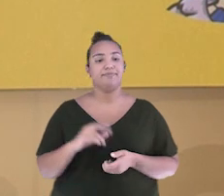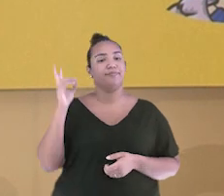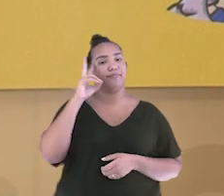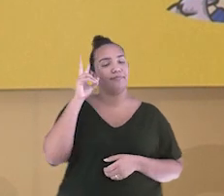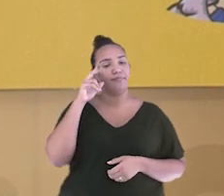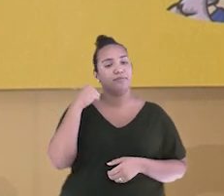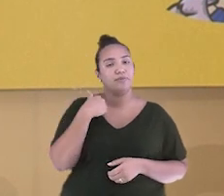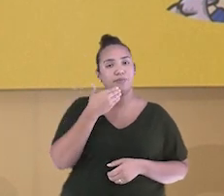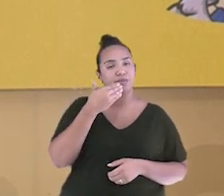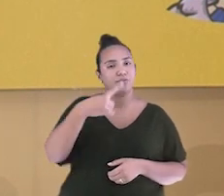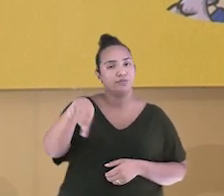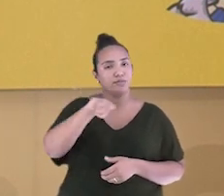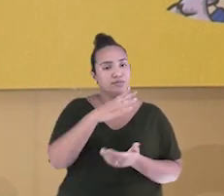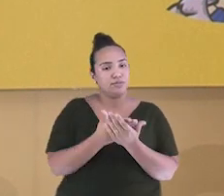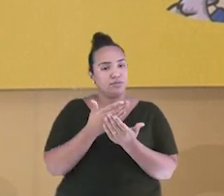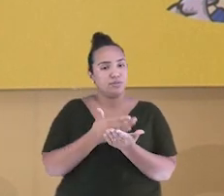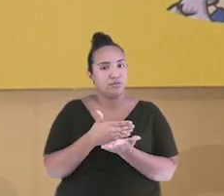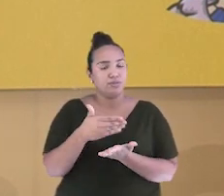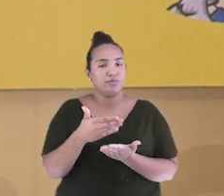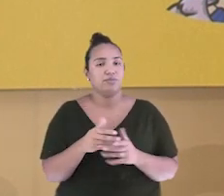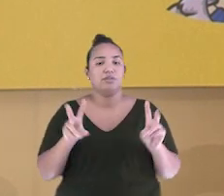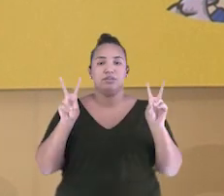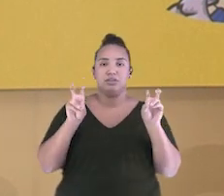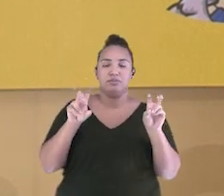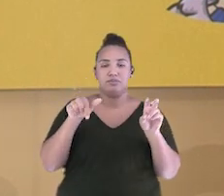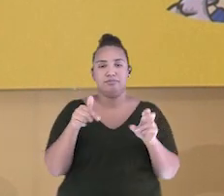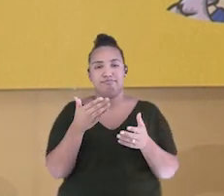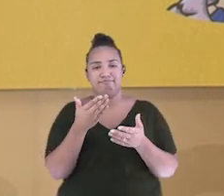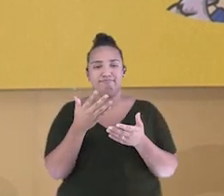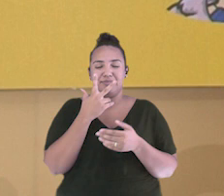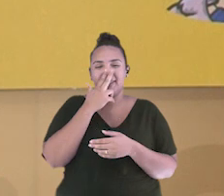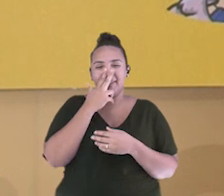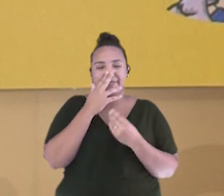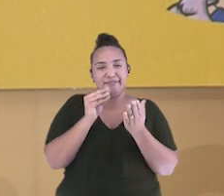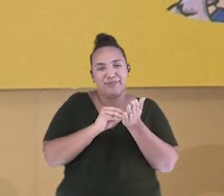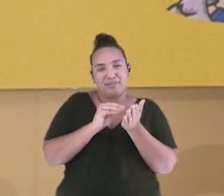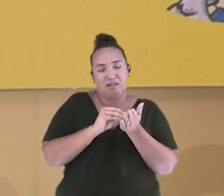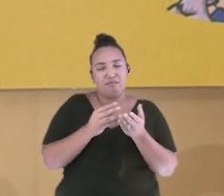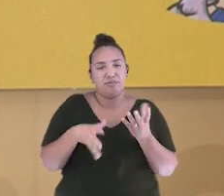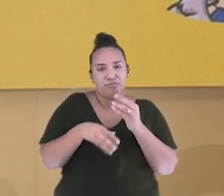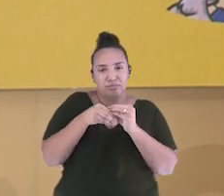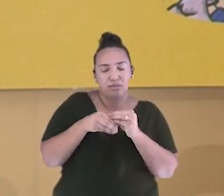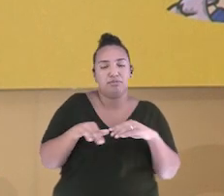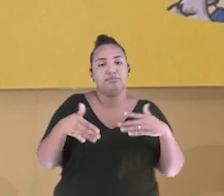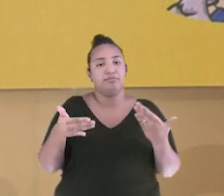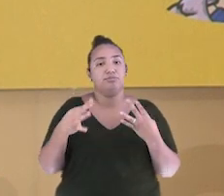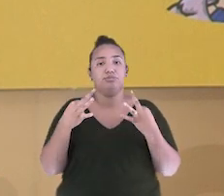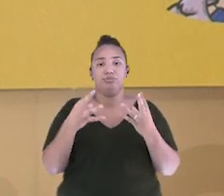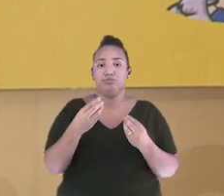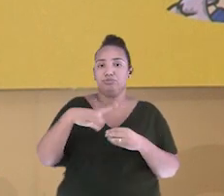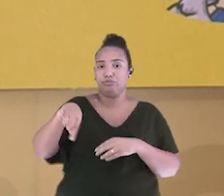que falei para você no início da aula que o título desse encontro ficou meio vago? Então, depois de tudo